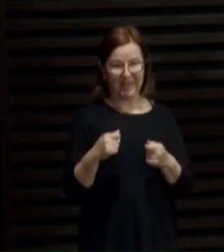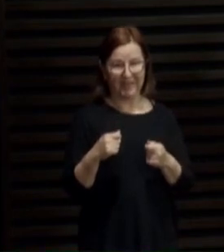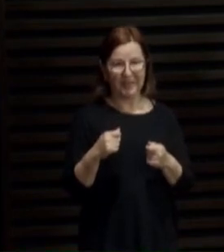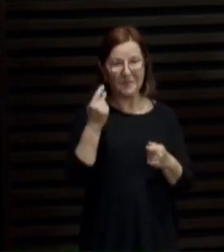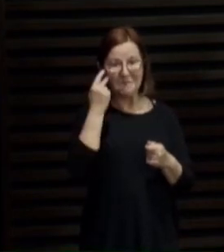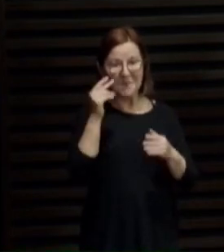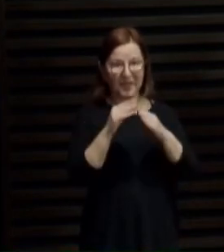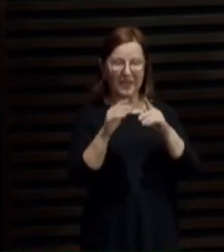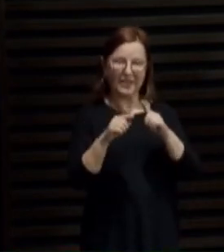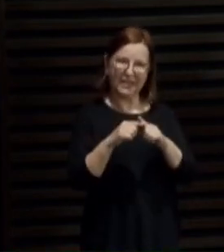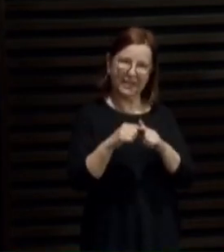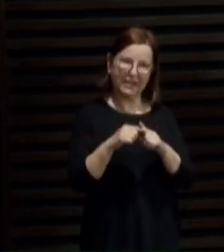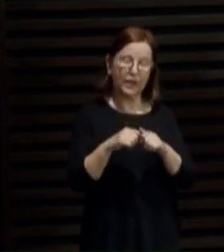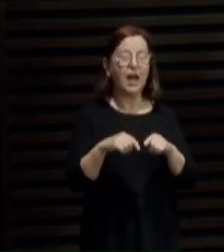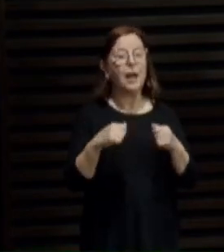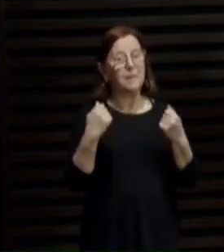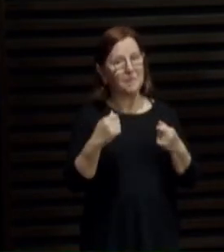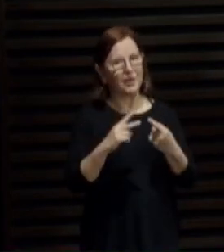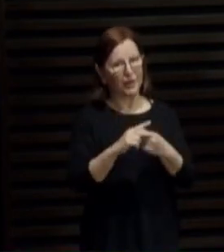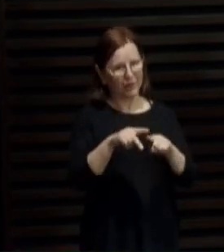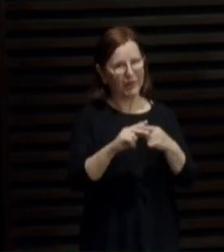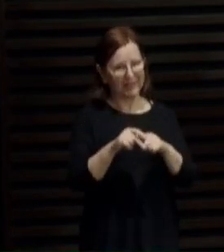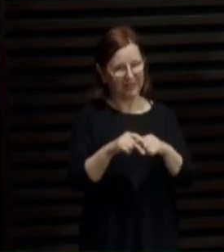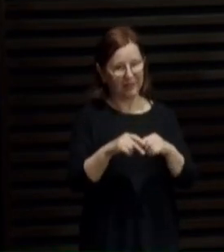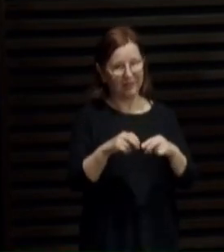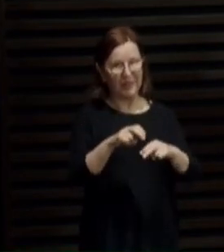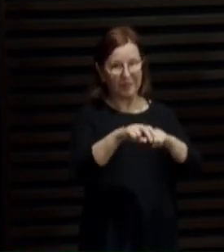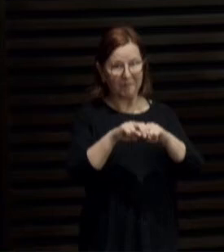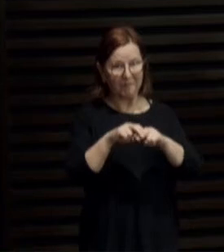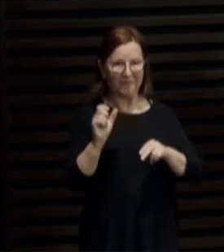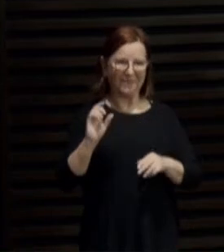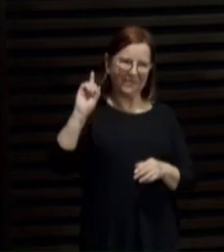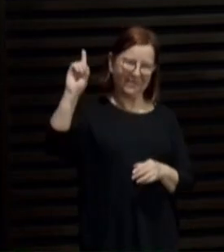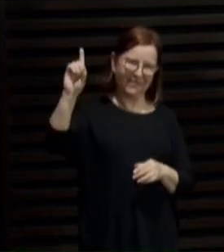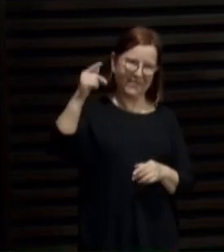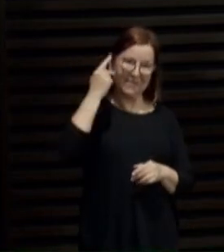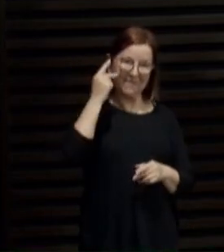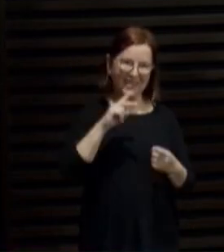a disciplina segundo a palavra de Deus para corrigi-los.